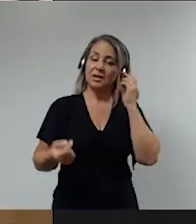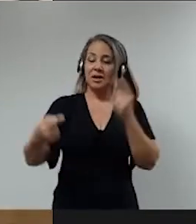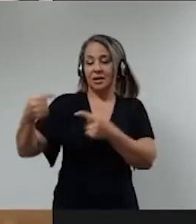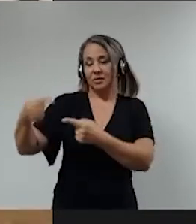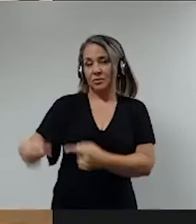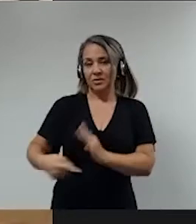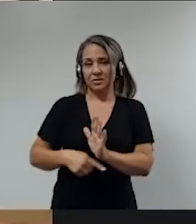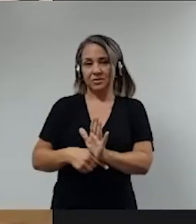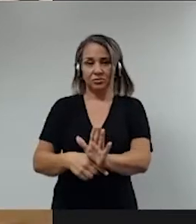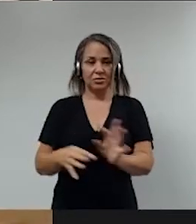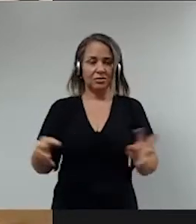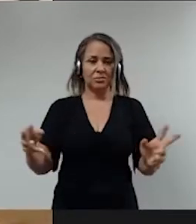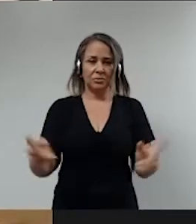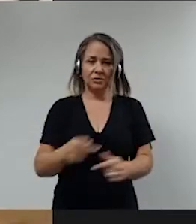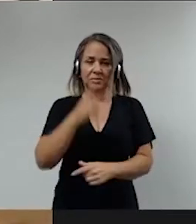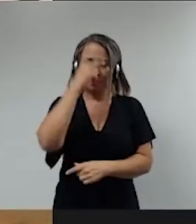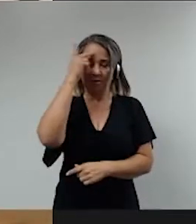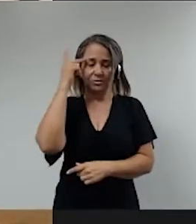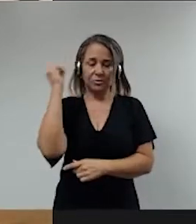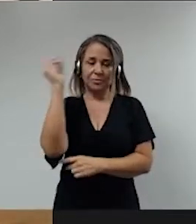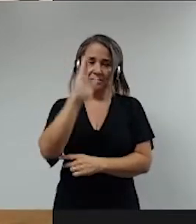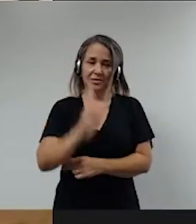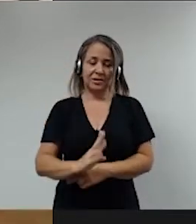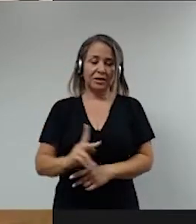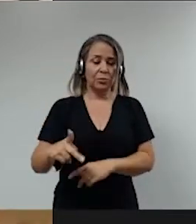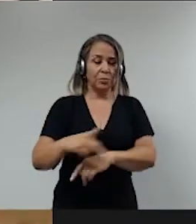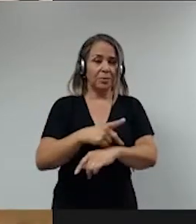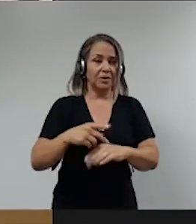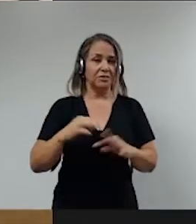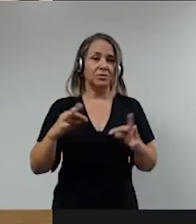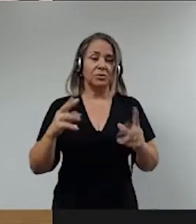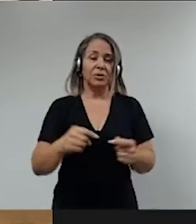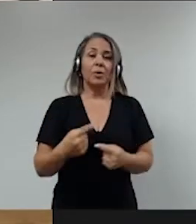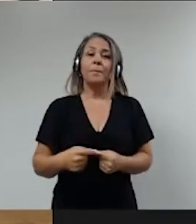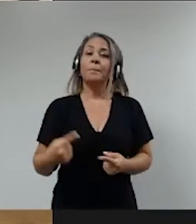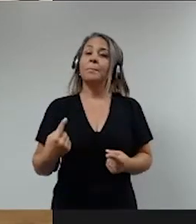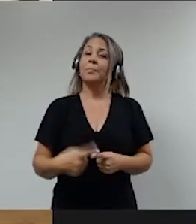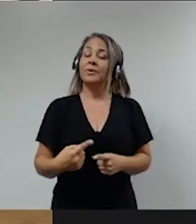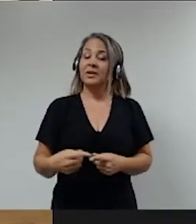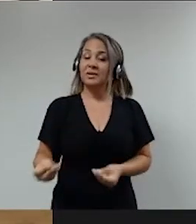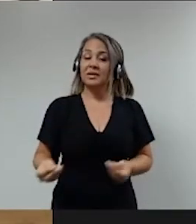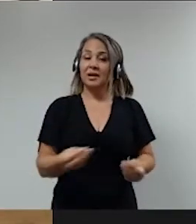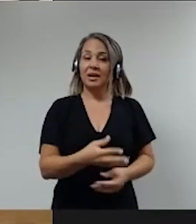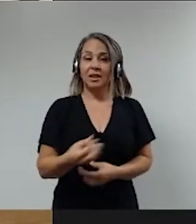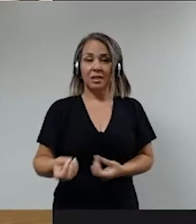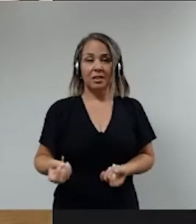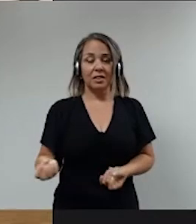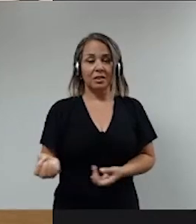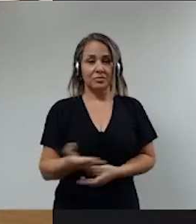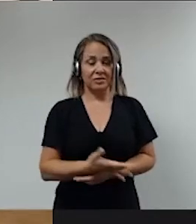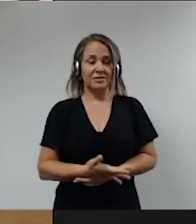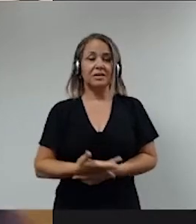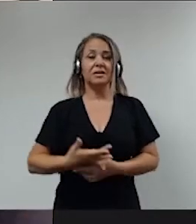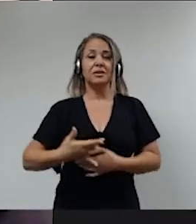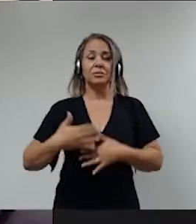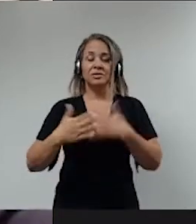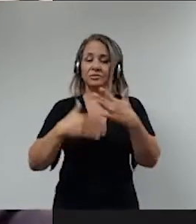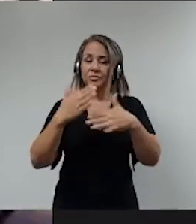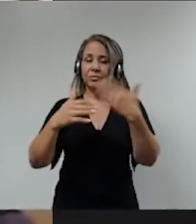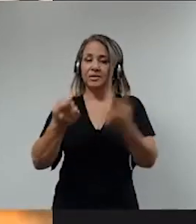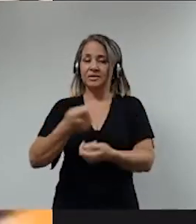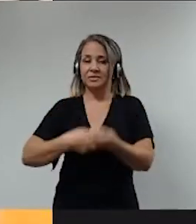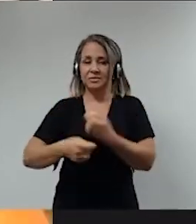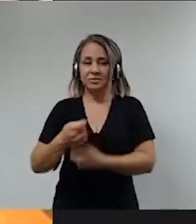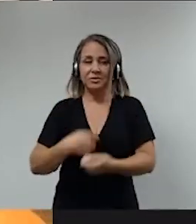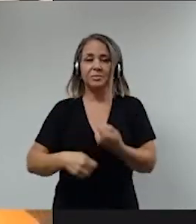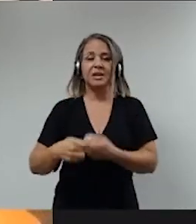especialmente a população brasileira e o país como um todo, porque gera inovação, desenvolvimento econômico. Você tem no país empresas mais